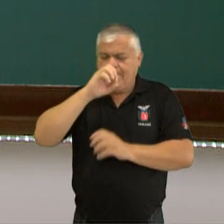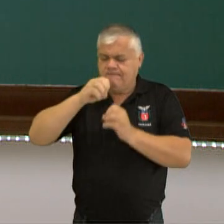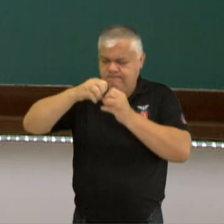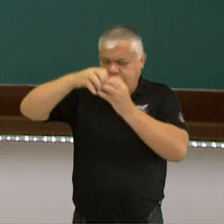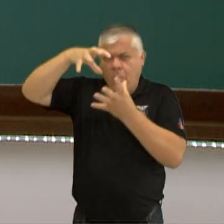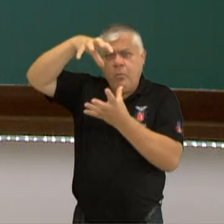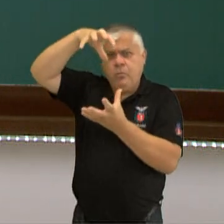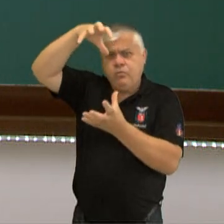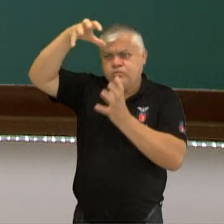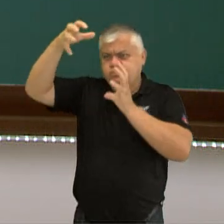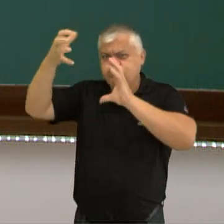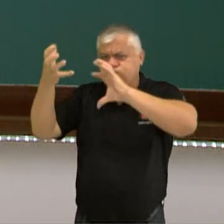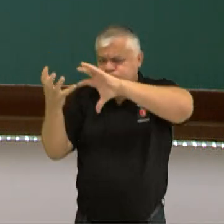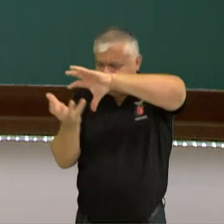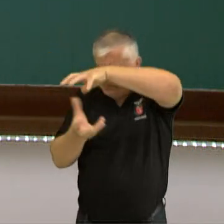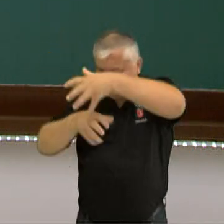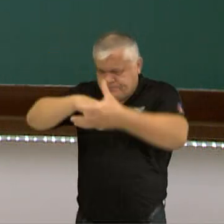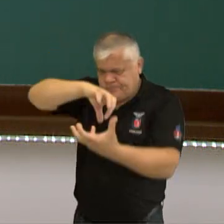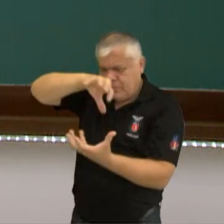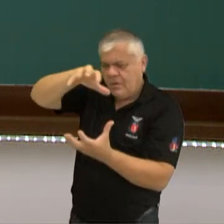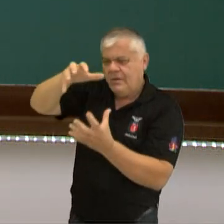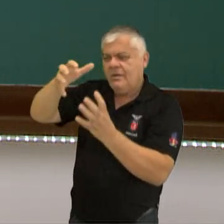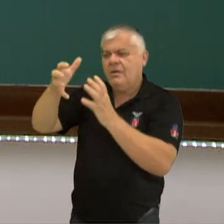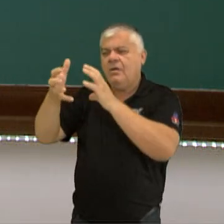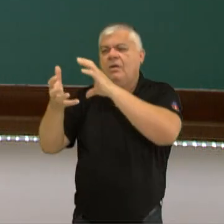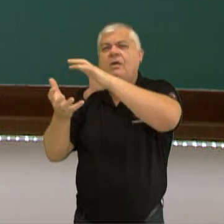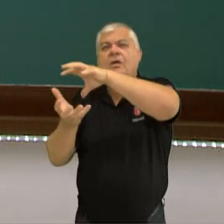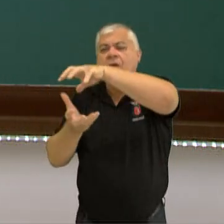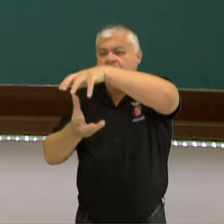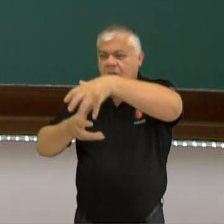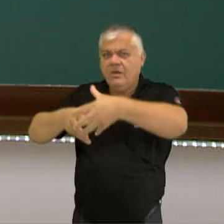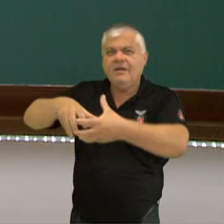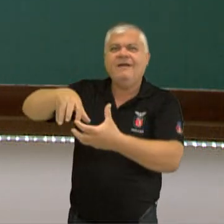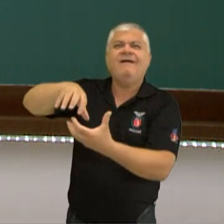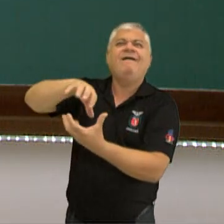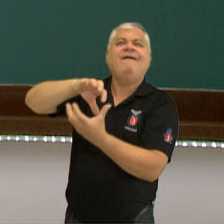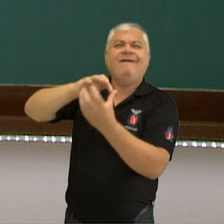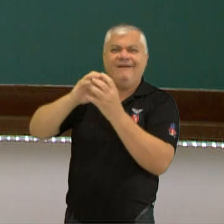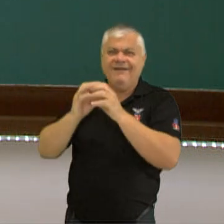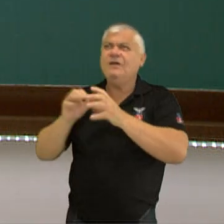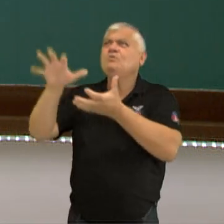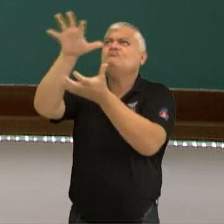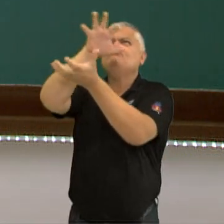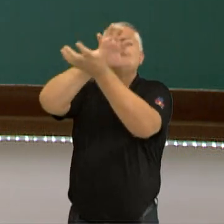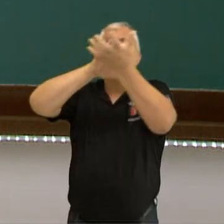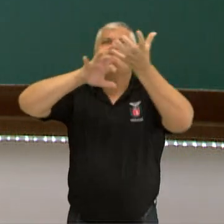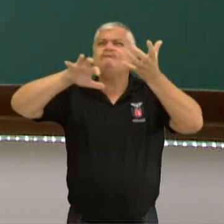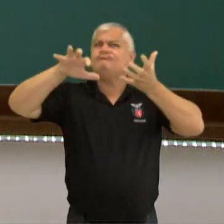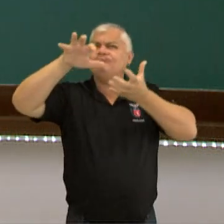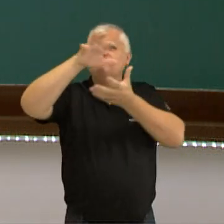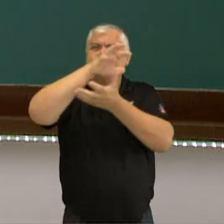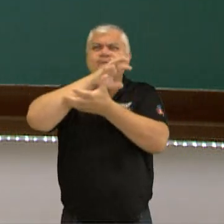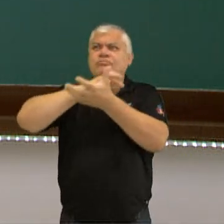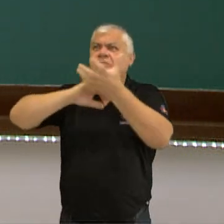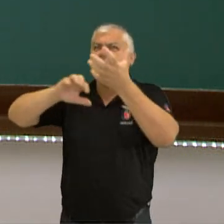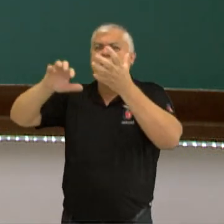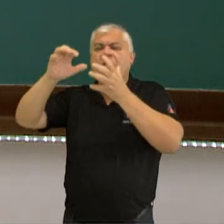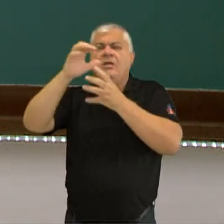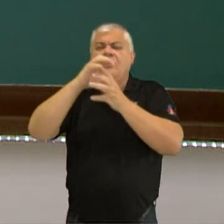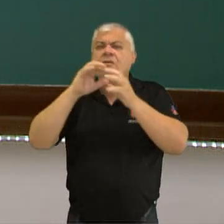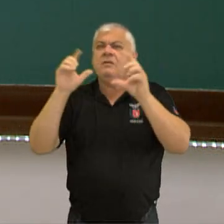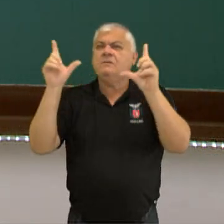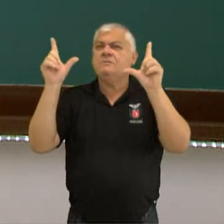de uma estrela formou todo o nosso sistema solar, incluindo o nosso planeta. Ele foi resfriando